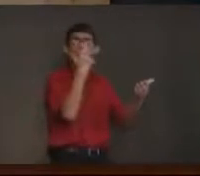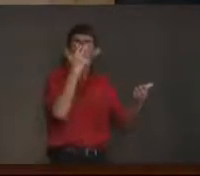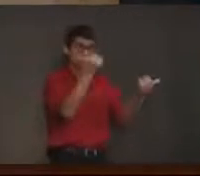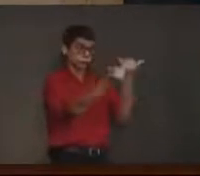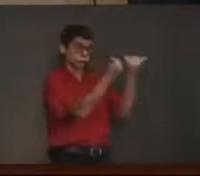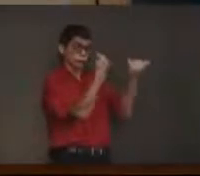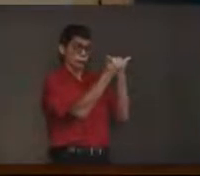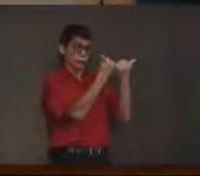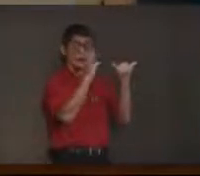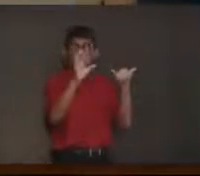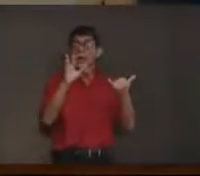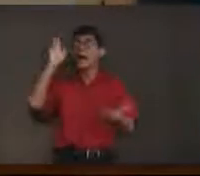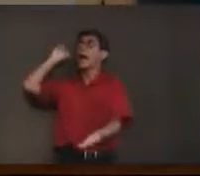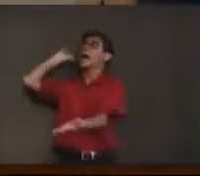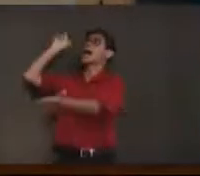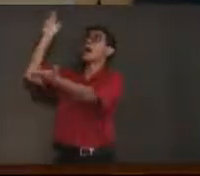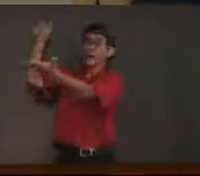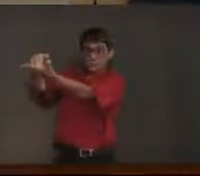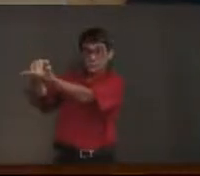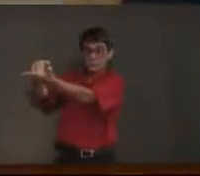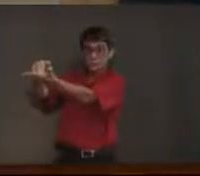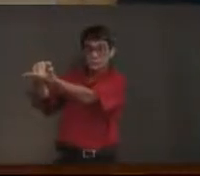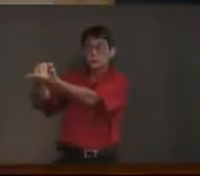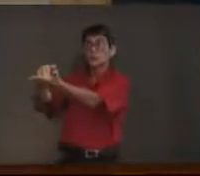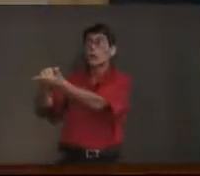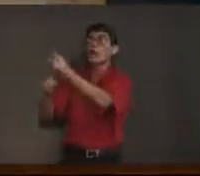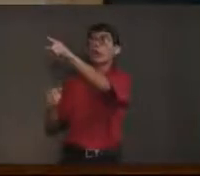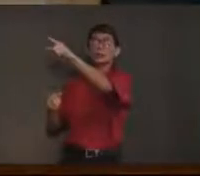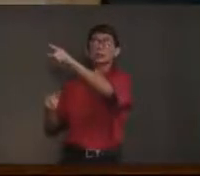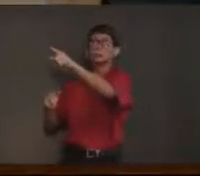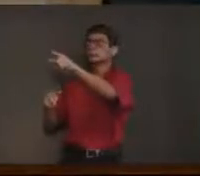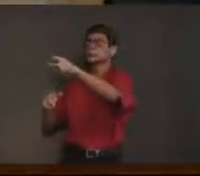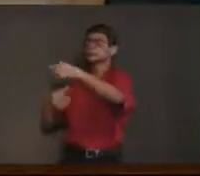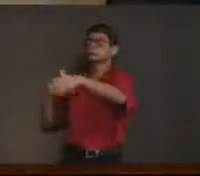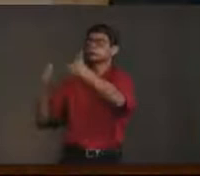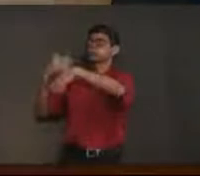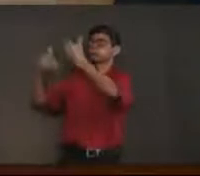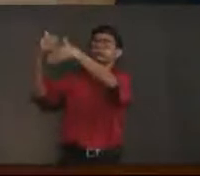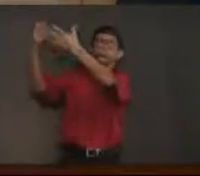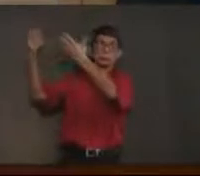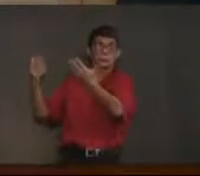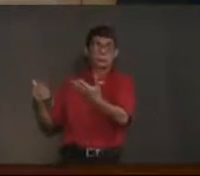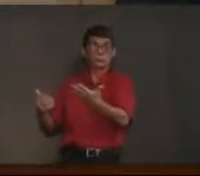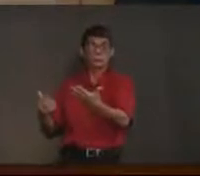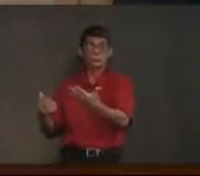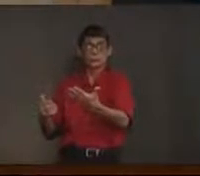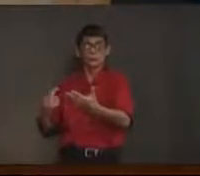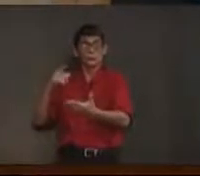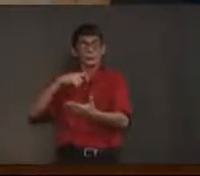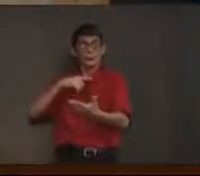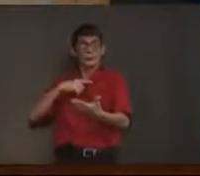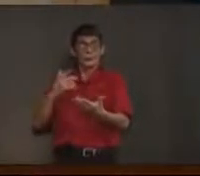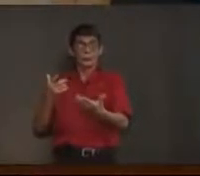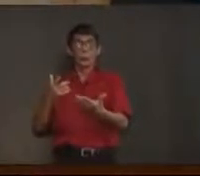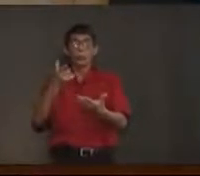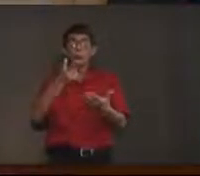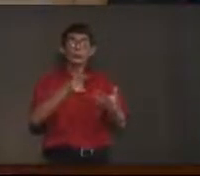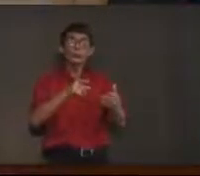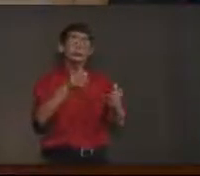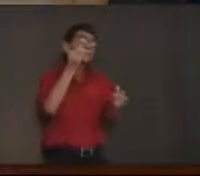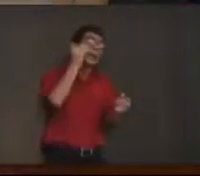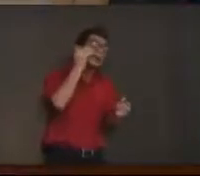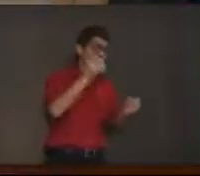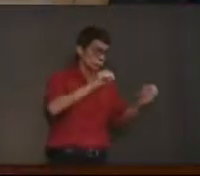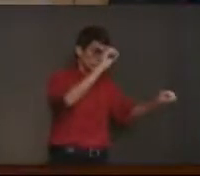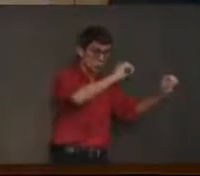mas ele não é a realidade a realidade tá móvel tá acontecendo Outra coisa o pessoal tá medindo outras coisas no laboratório então você